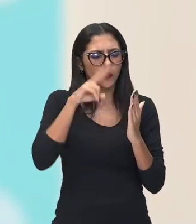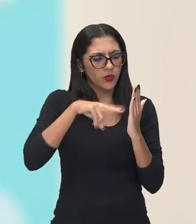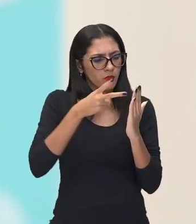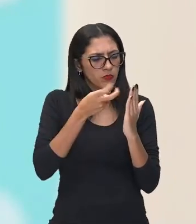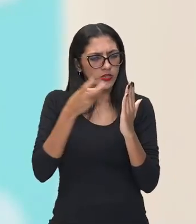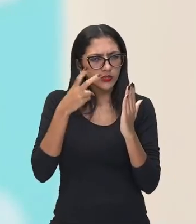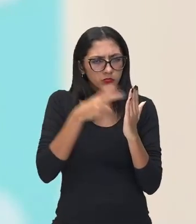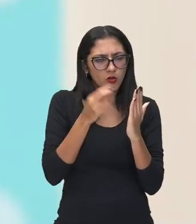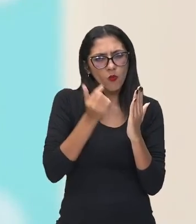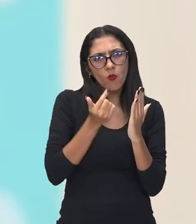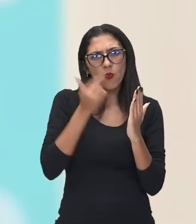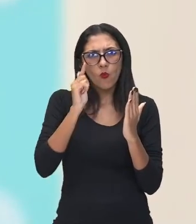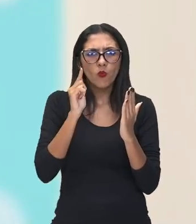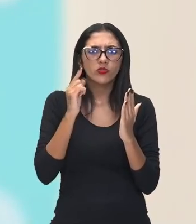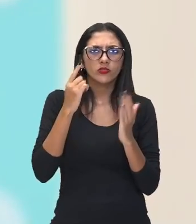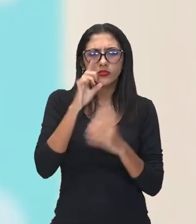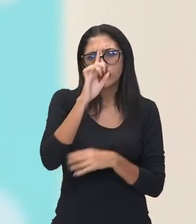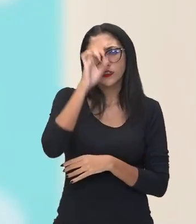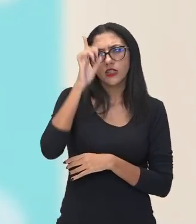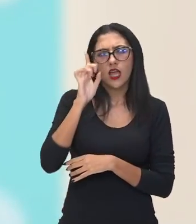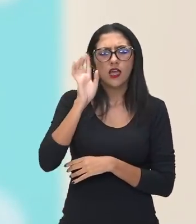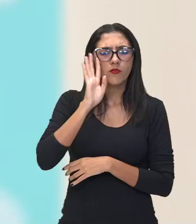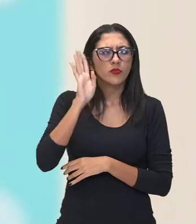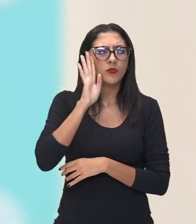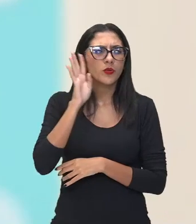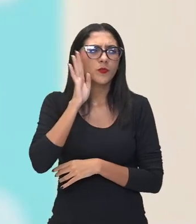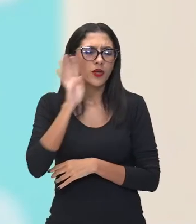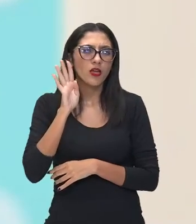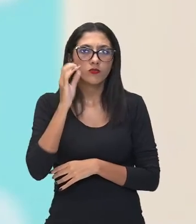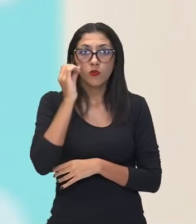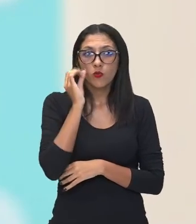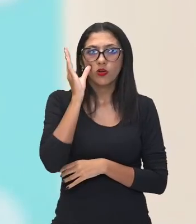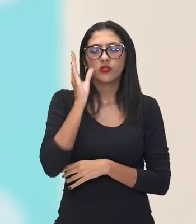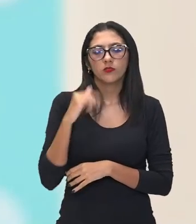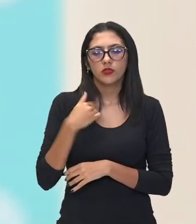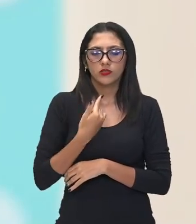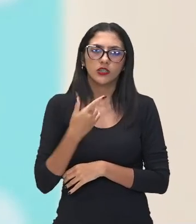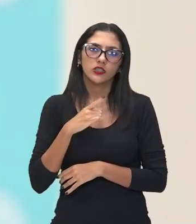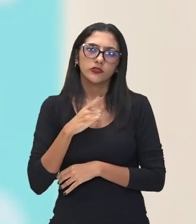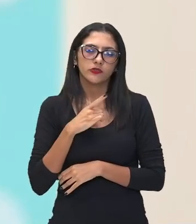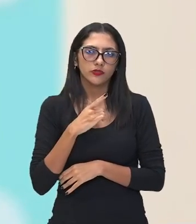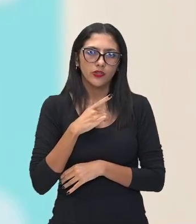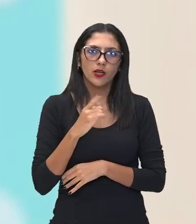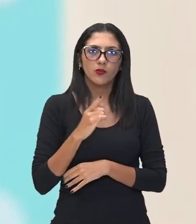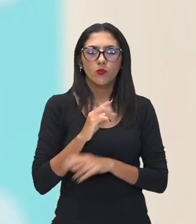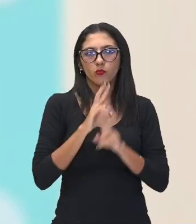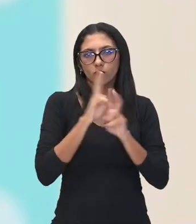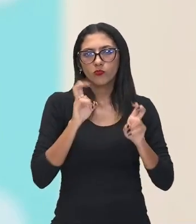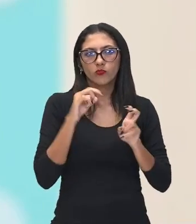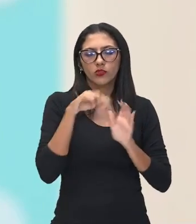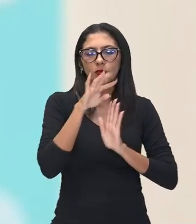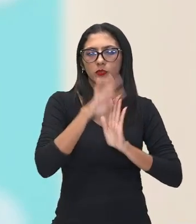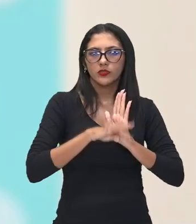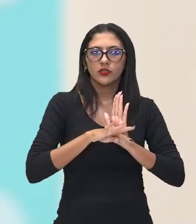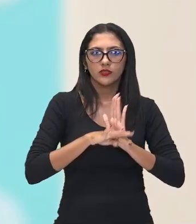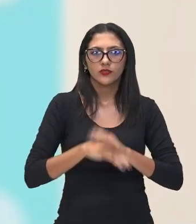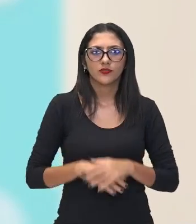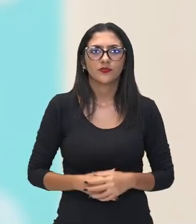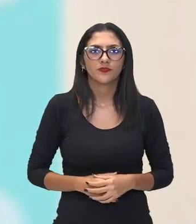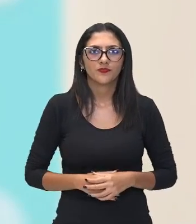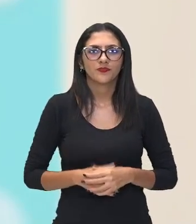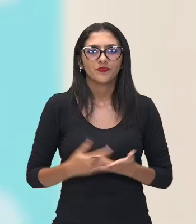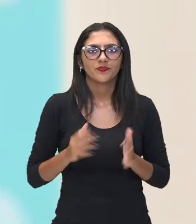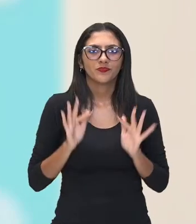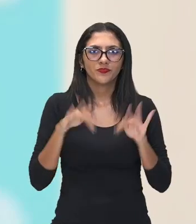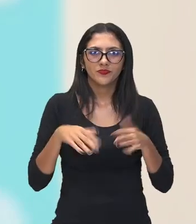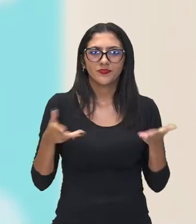inferências, deduzindo, buscando, né, colocando nosso conhecimento de mundo junto com a nossa leitura. Então é isso,